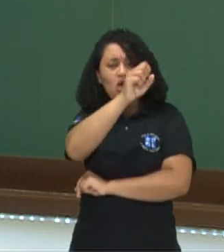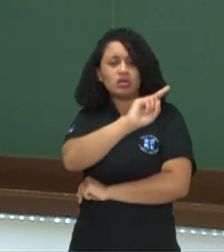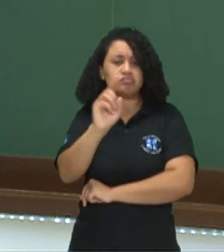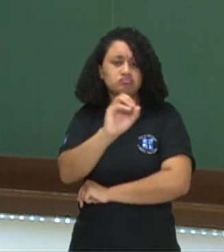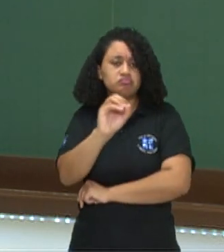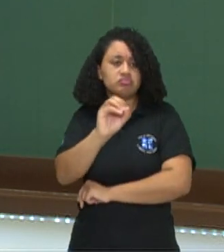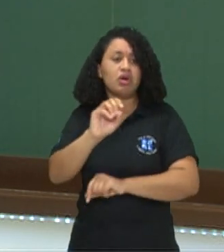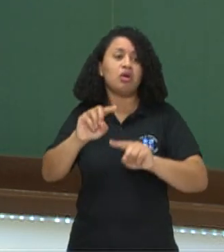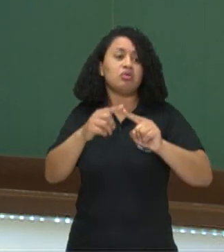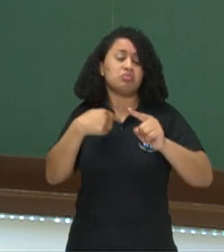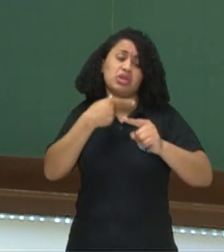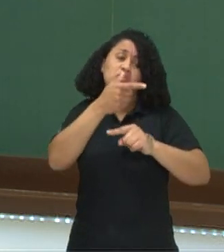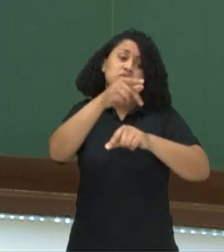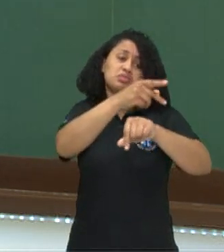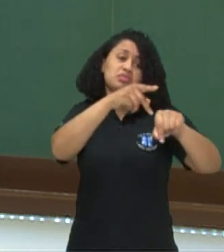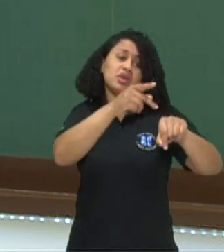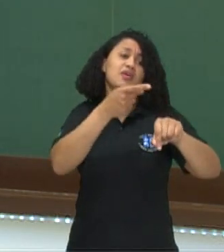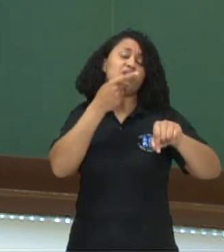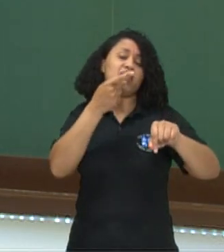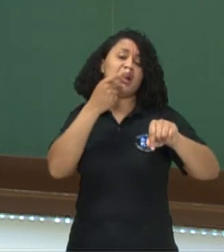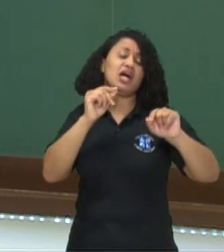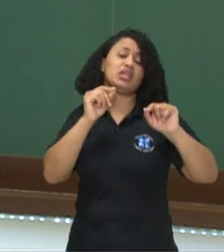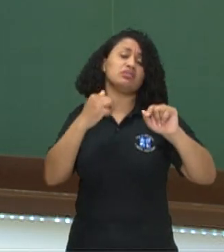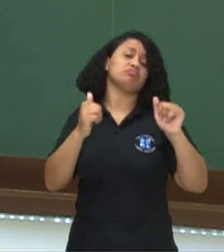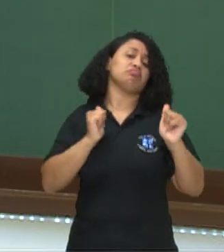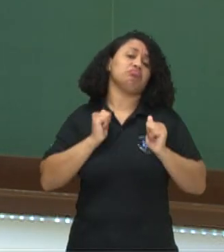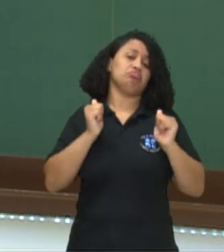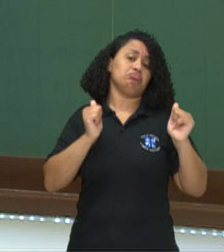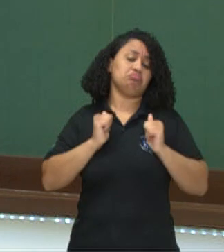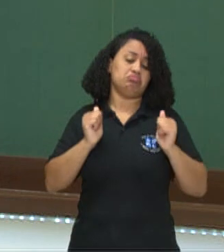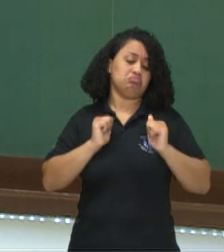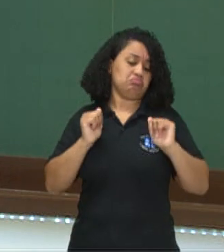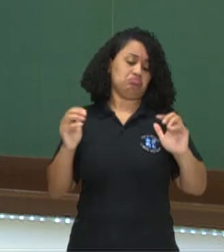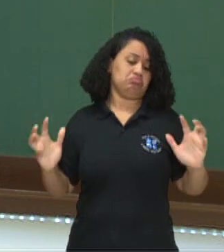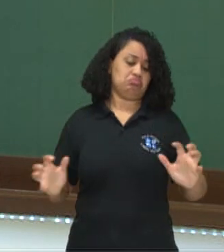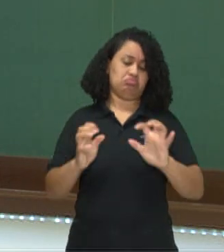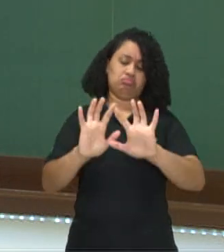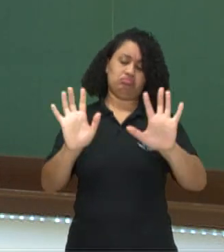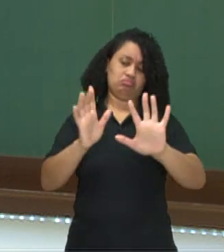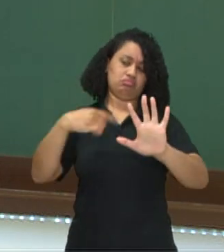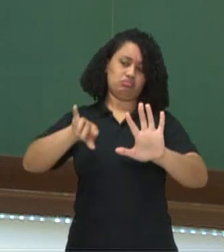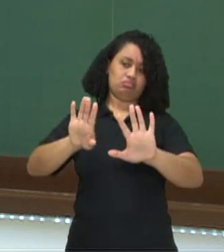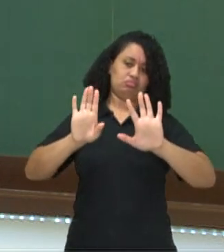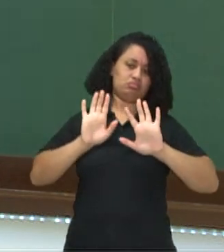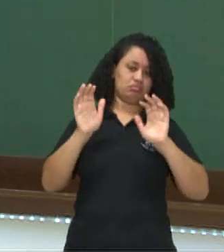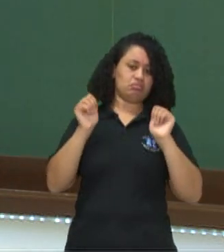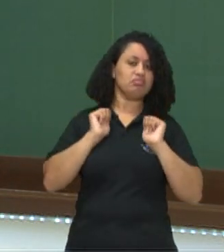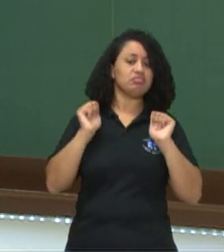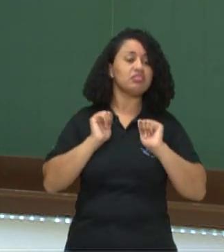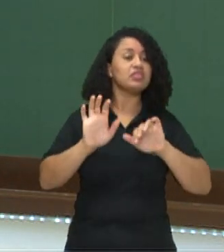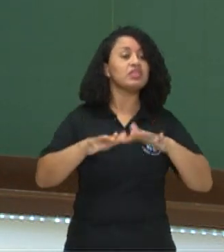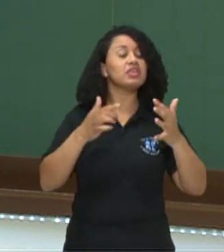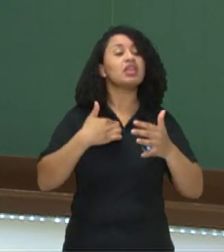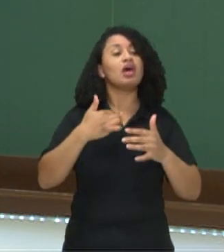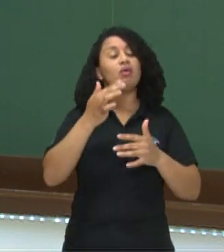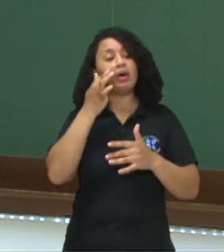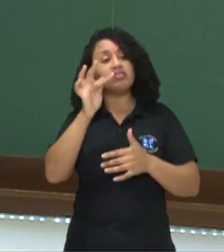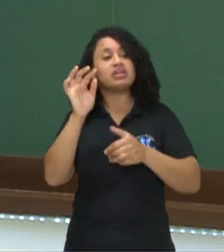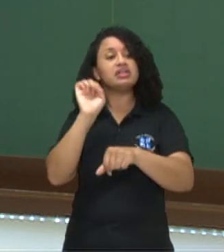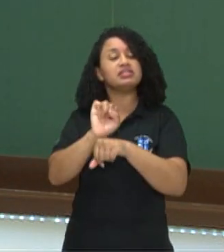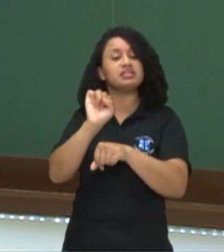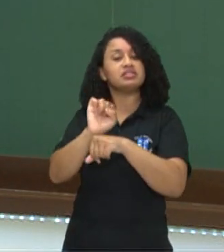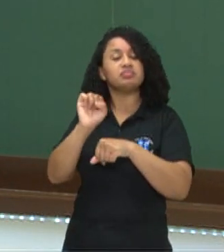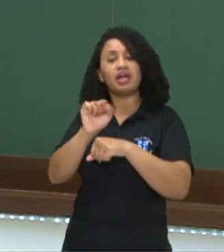porque Bélgica, Luxemburgo, Holanda haviam declarado neutralidade nesse conflito contra a Alemanha. Então a França esperava um ataque alemão